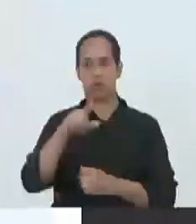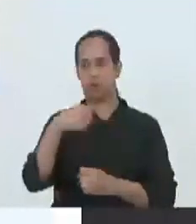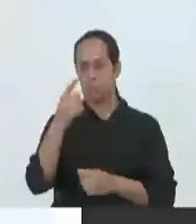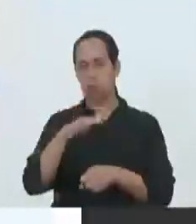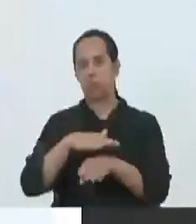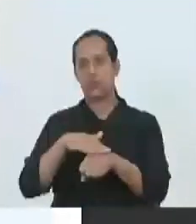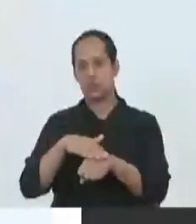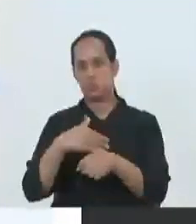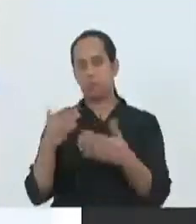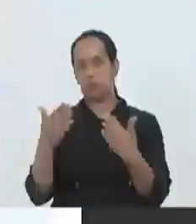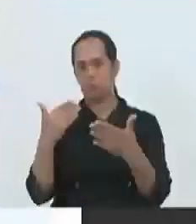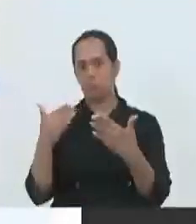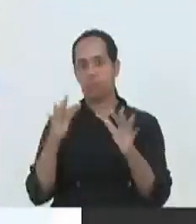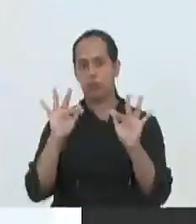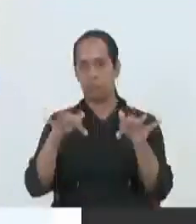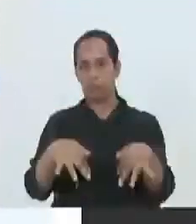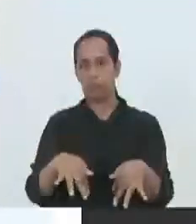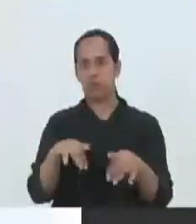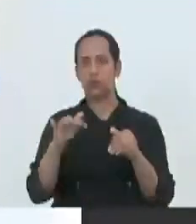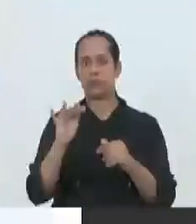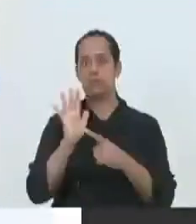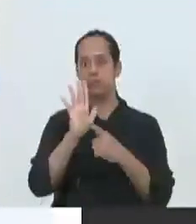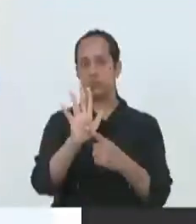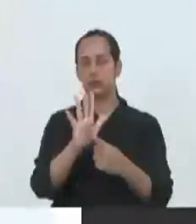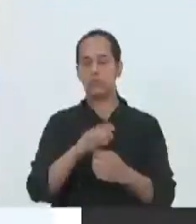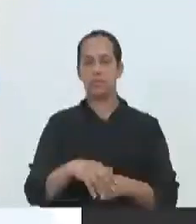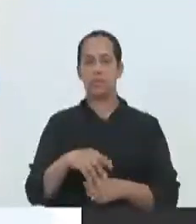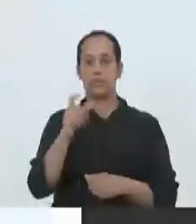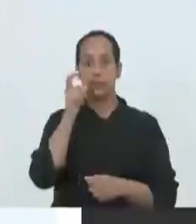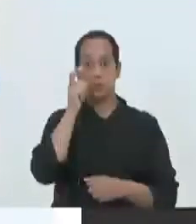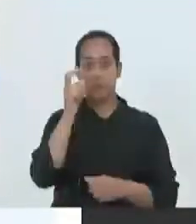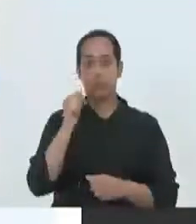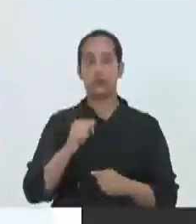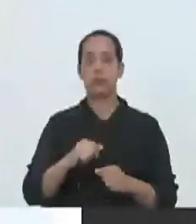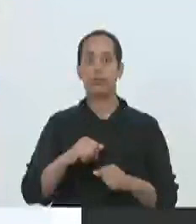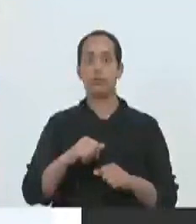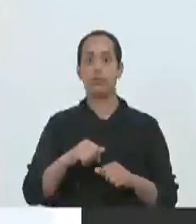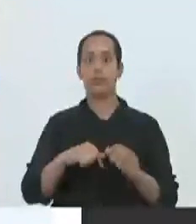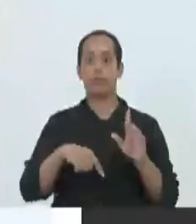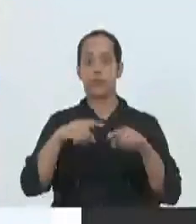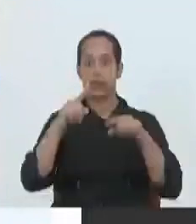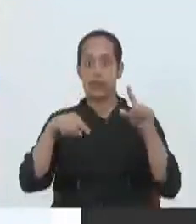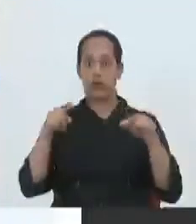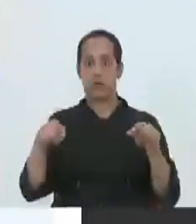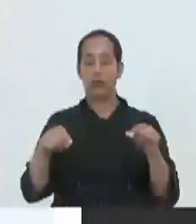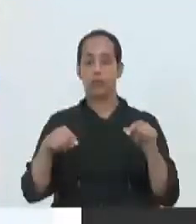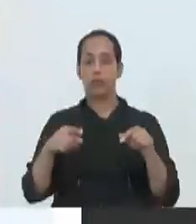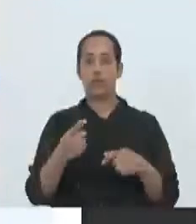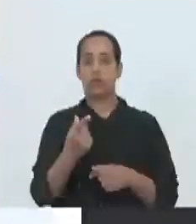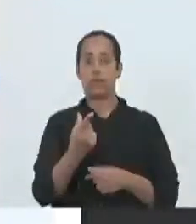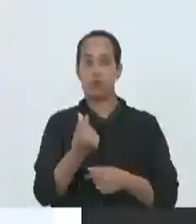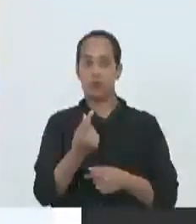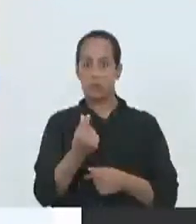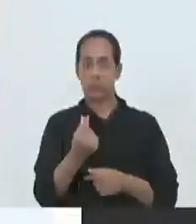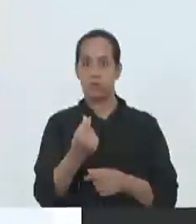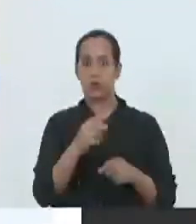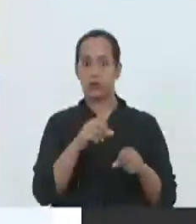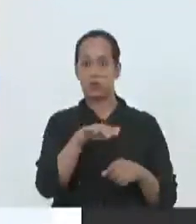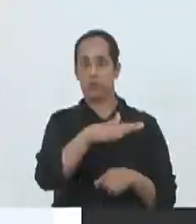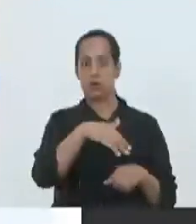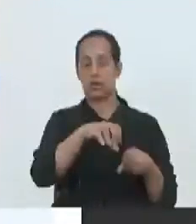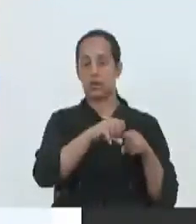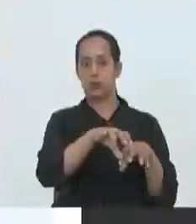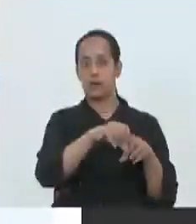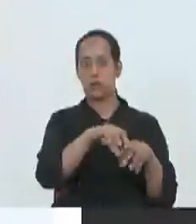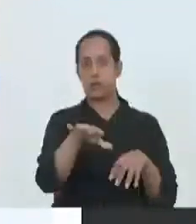apresentação a gente vai ver que em nível de orçamento educação saúde em cabeça uma lista a gente vai ver que